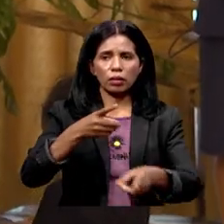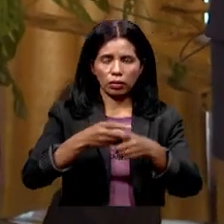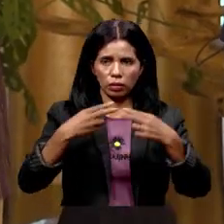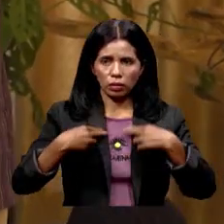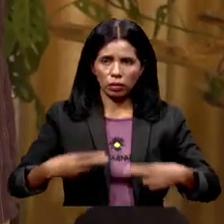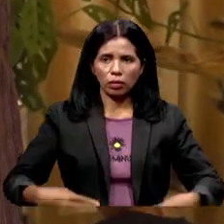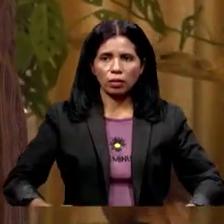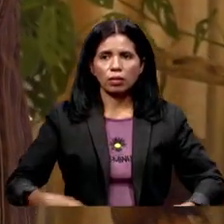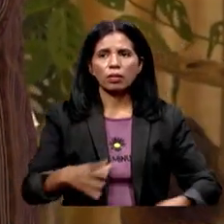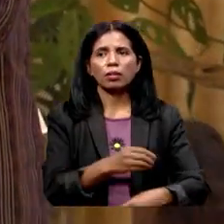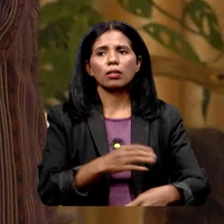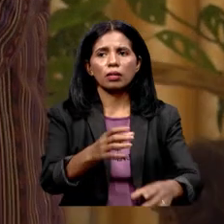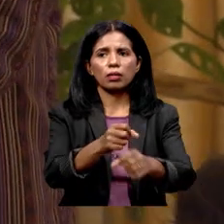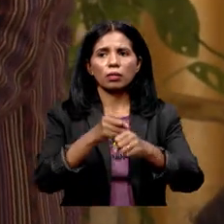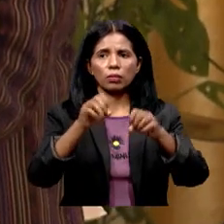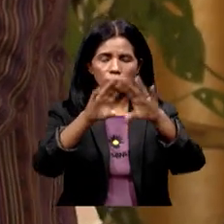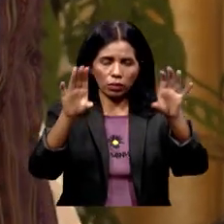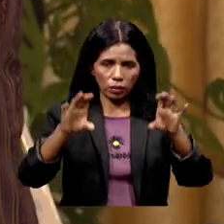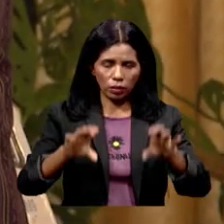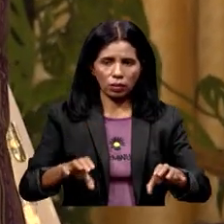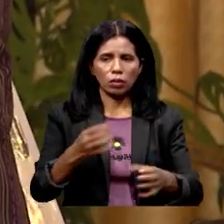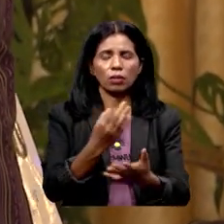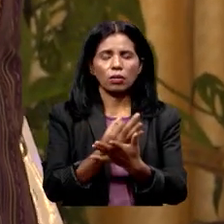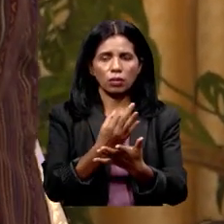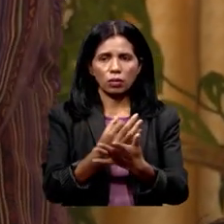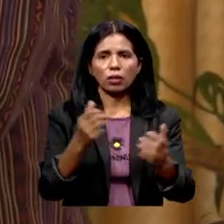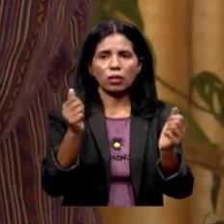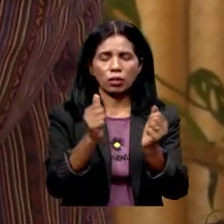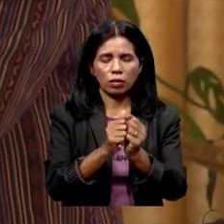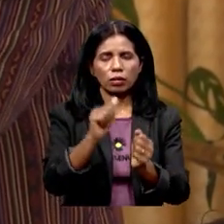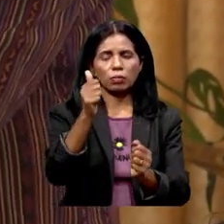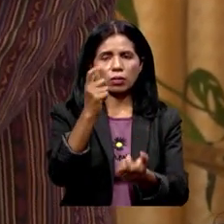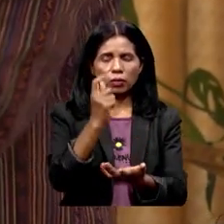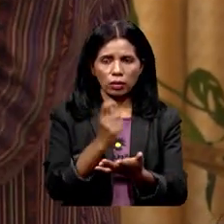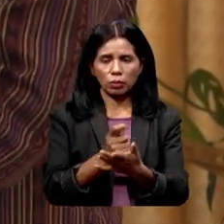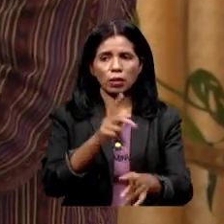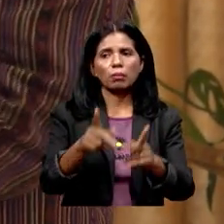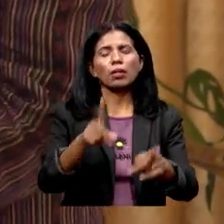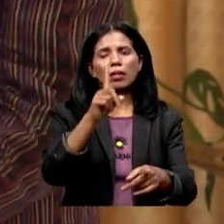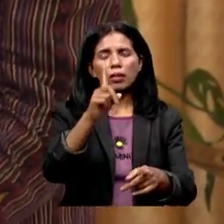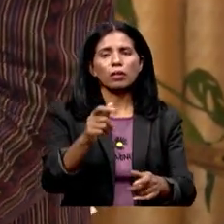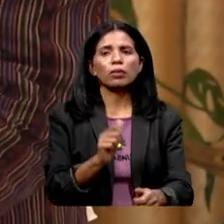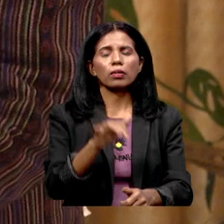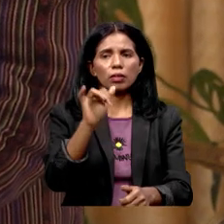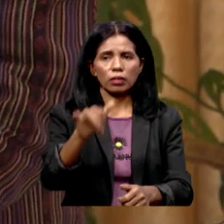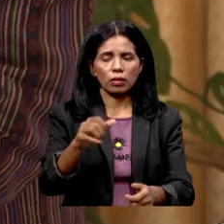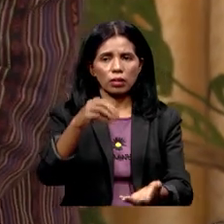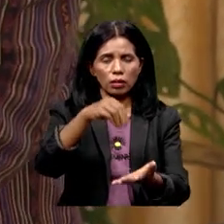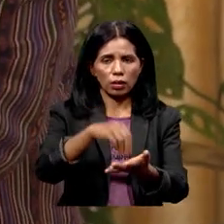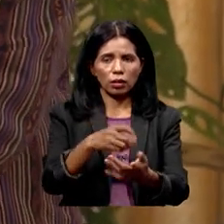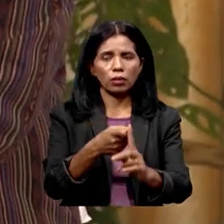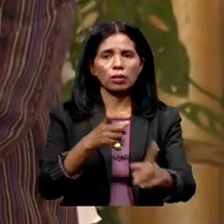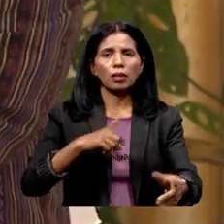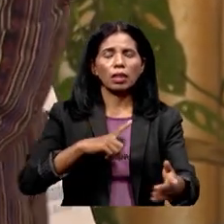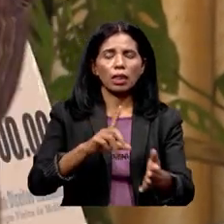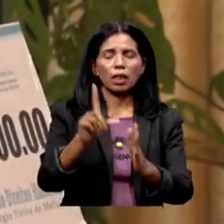Vieira de Mello, simo certificado no mos orçamento ho montante Rihun Sanulo cada emaida, tuir acordo nebe previsto husi decreto